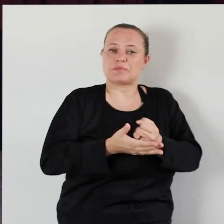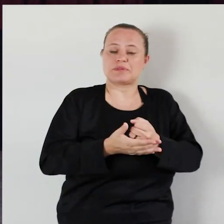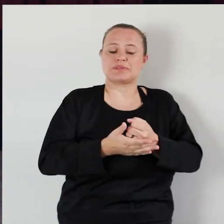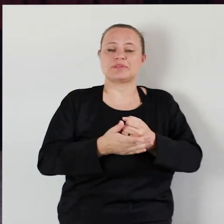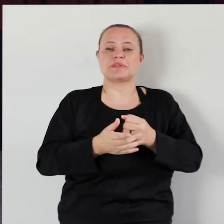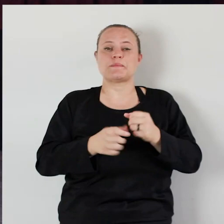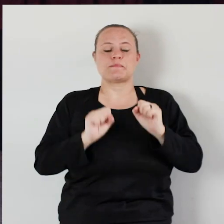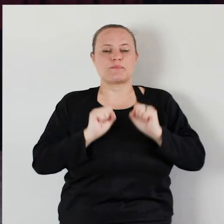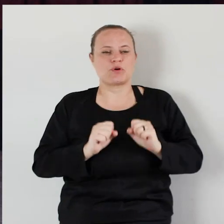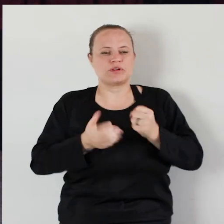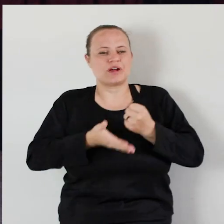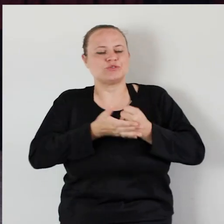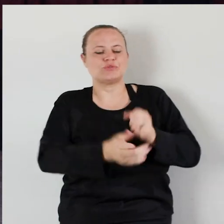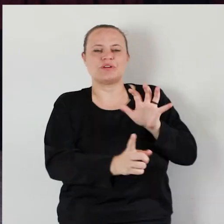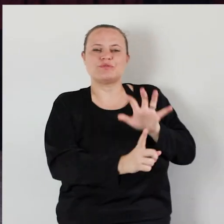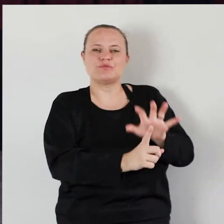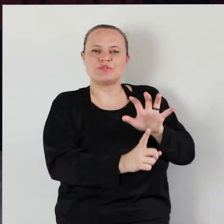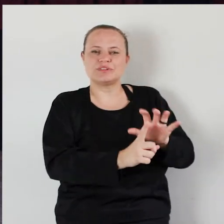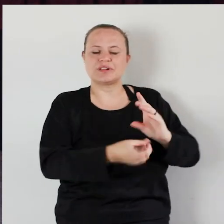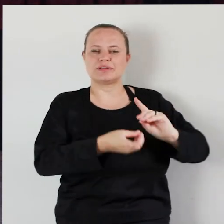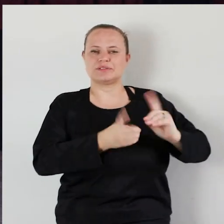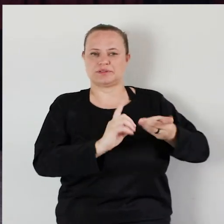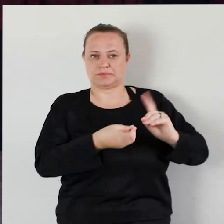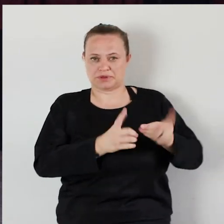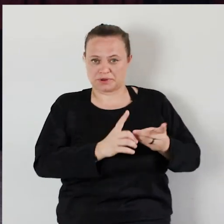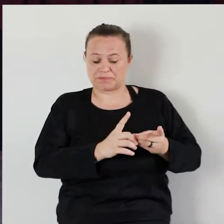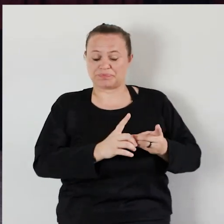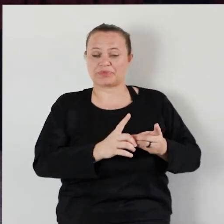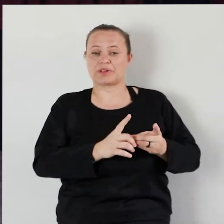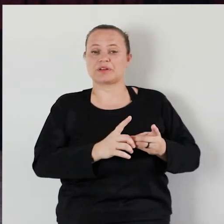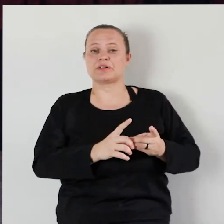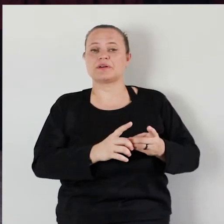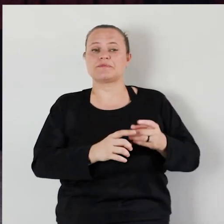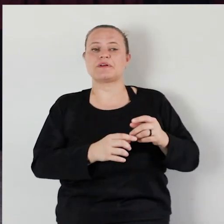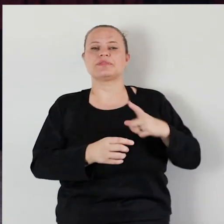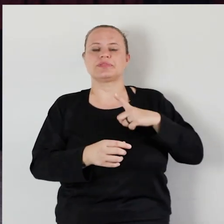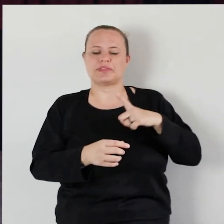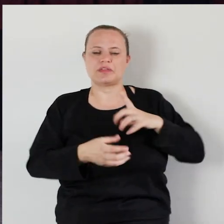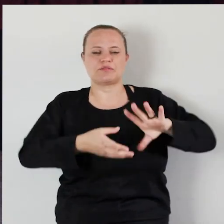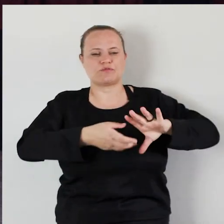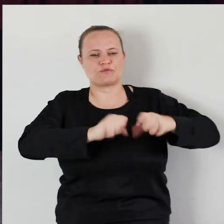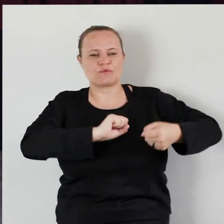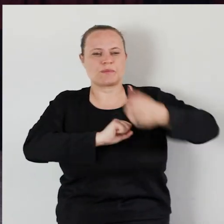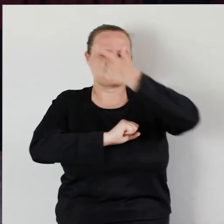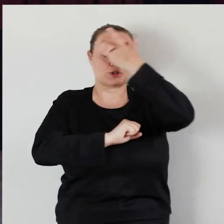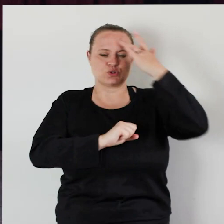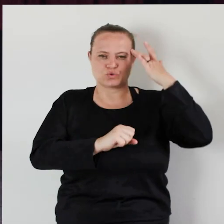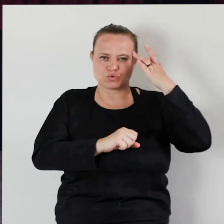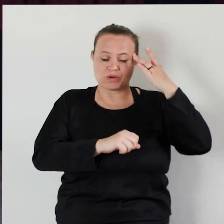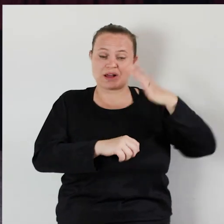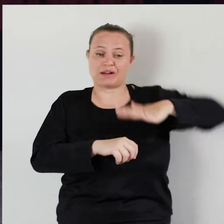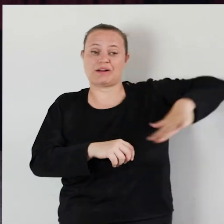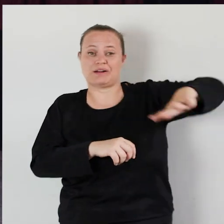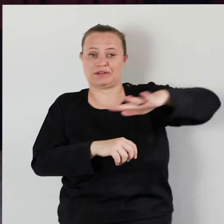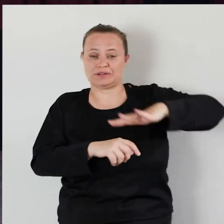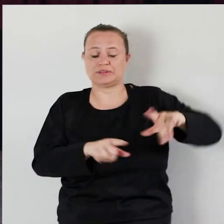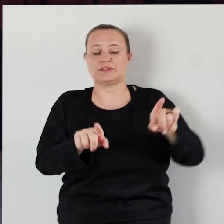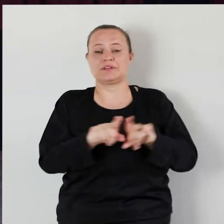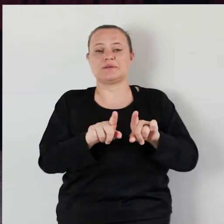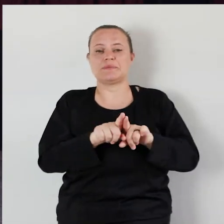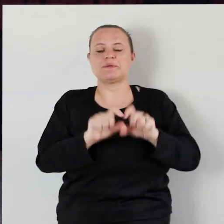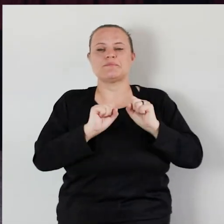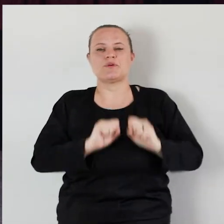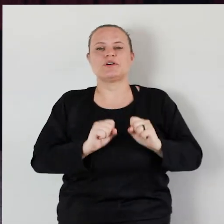minimamente interferindo e com alguma responsabilidade, que eu acho que isso é importante, na dinâmica, né, do acontecer. Com então, certeza.